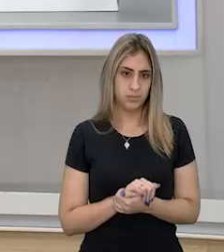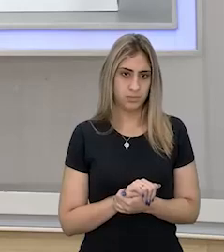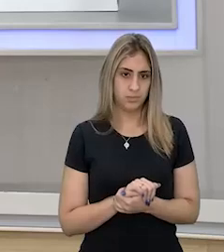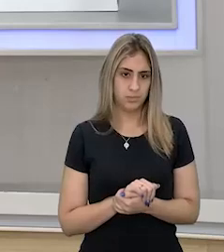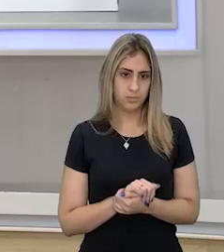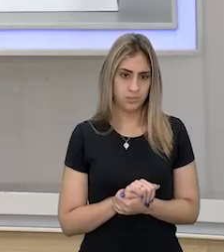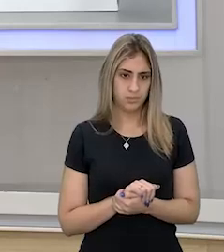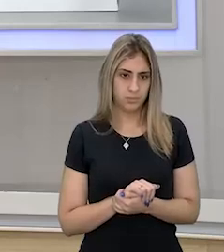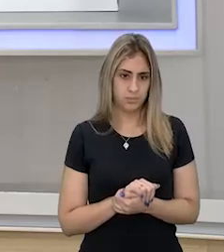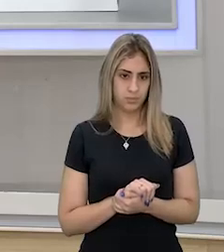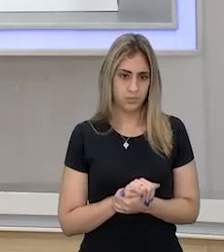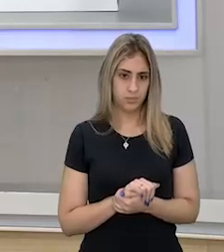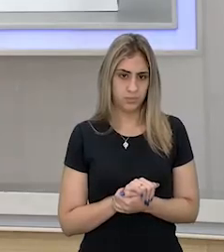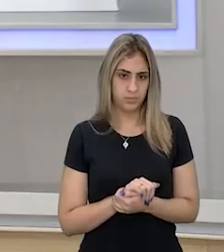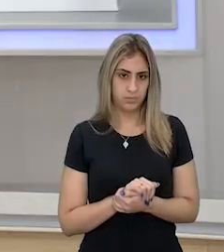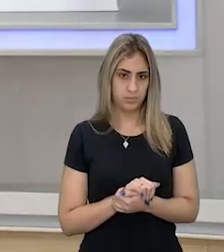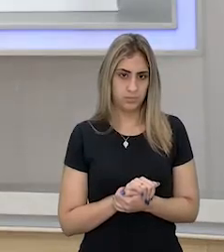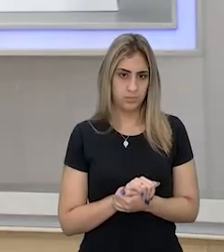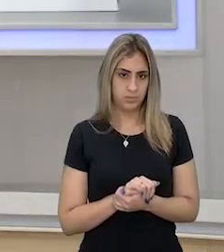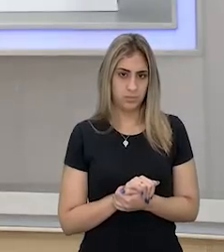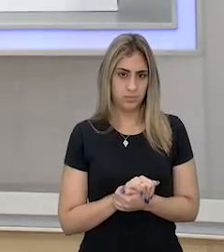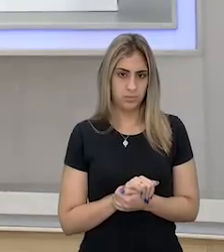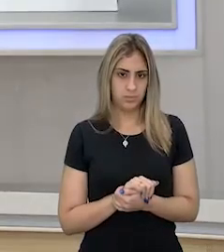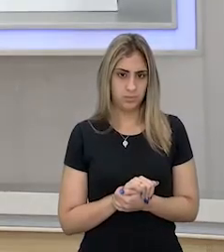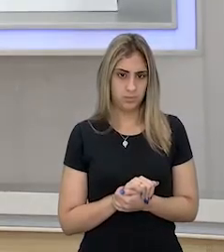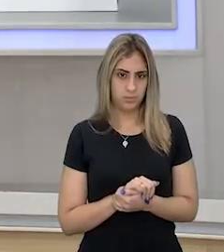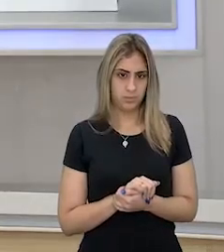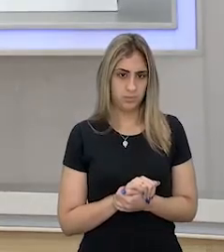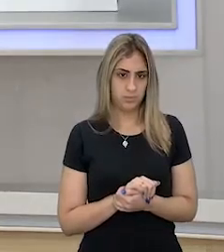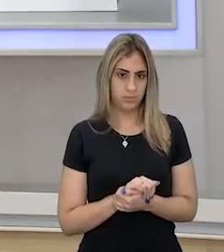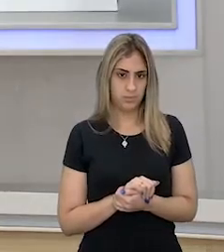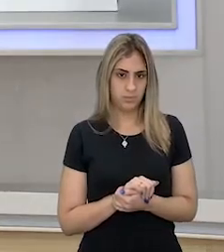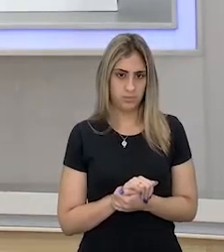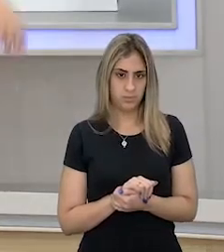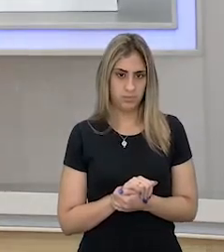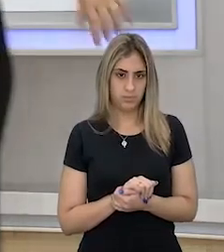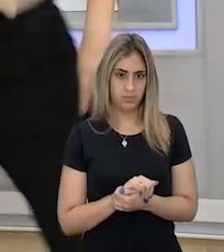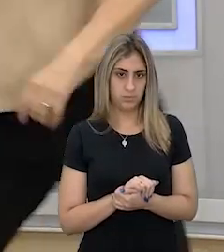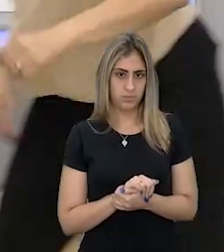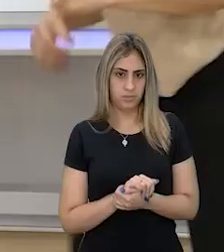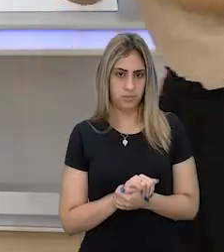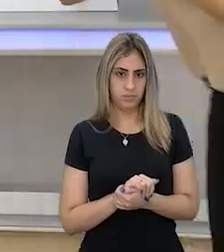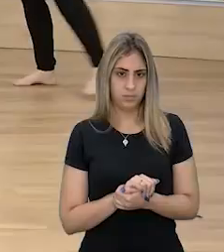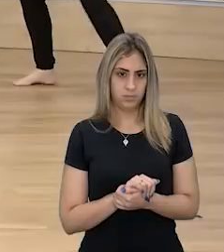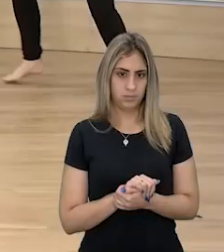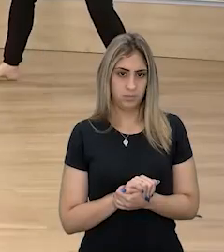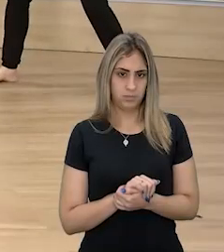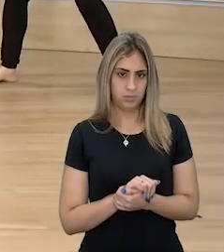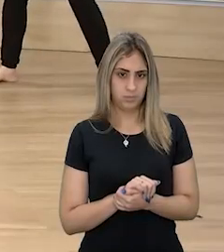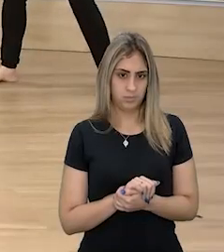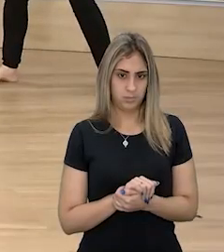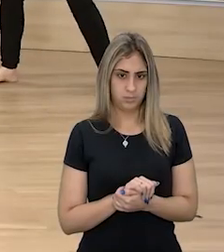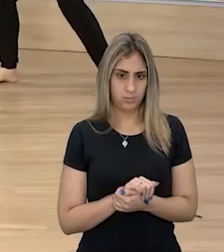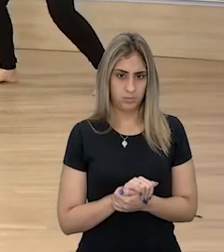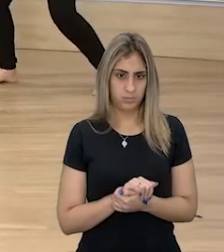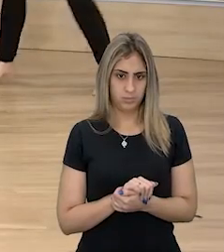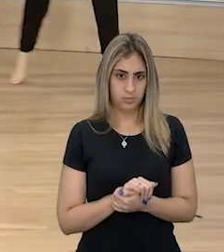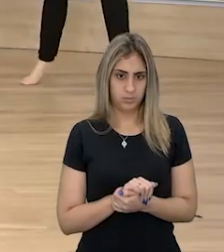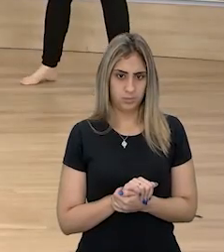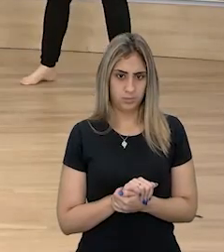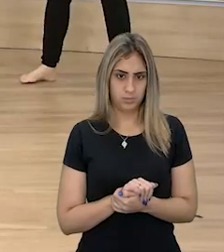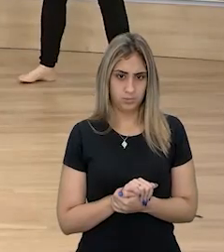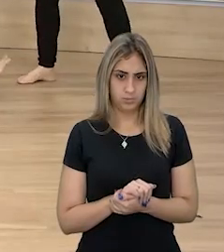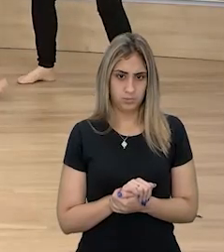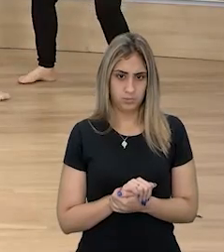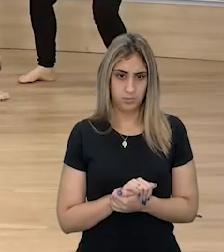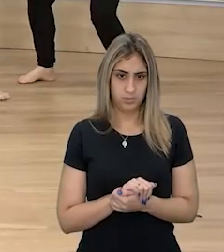subo, seguro o braço, esse dou já a chave, viro, dou um chute à altura do abdômen,